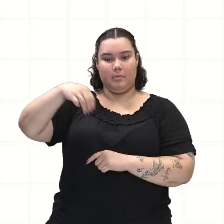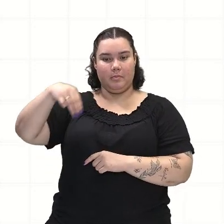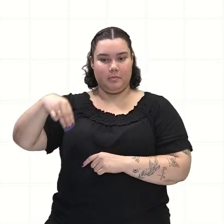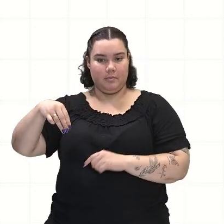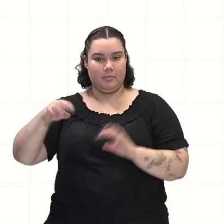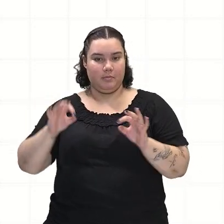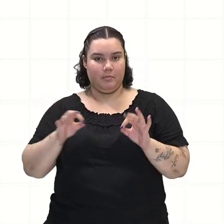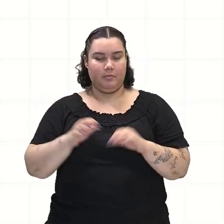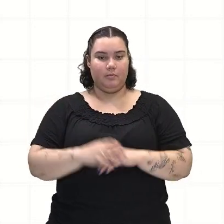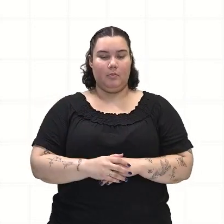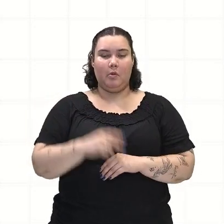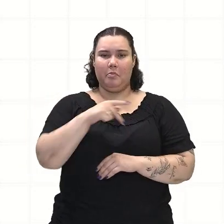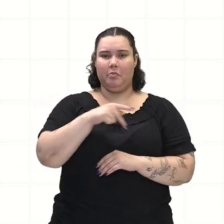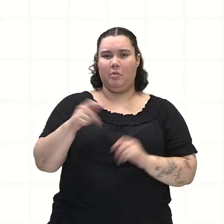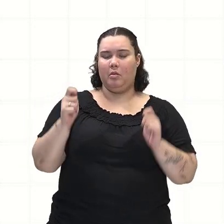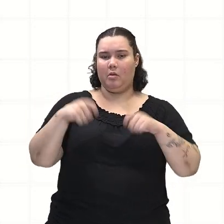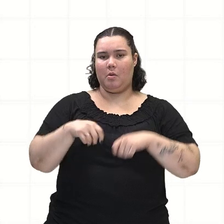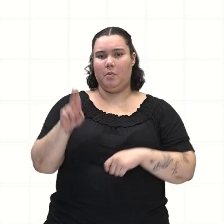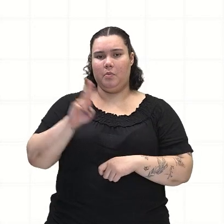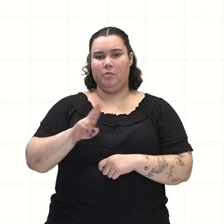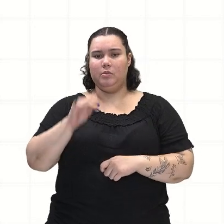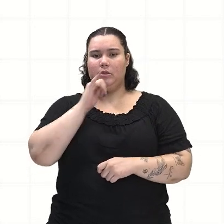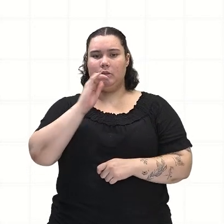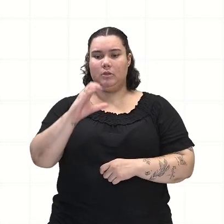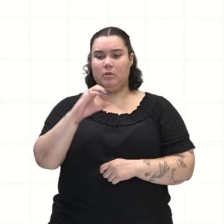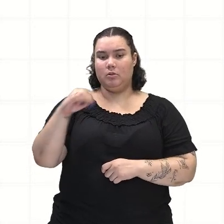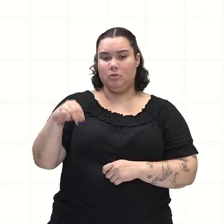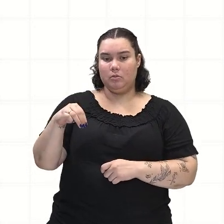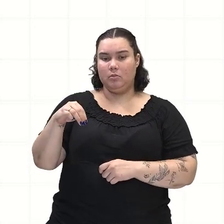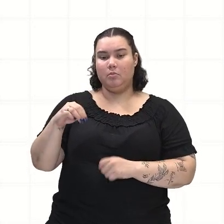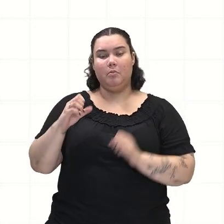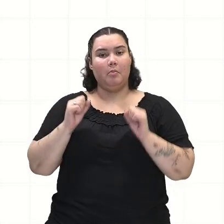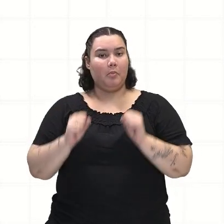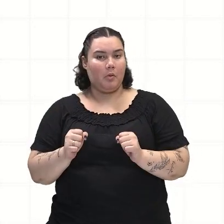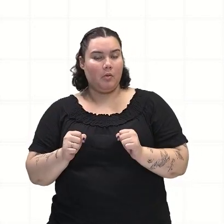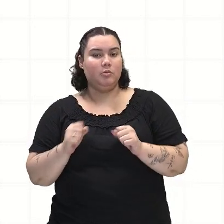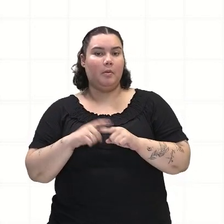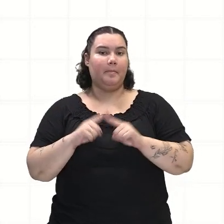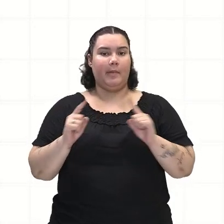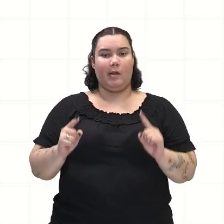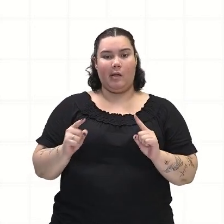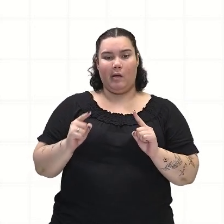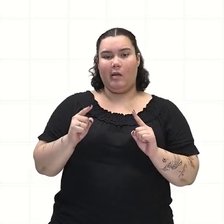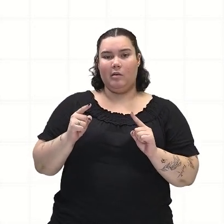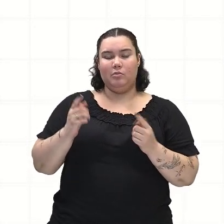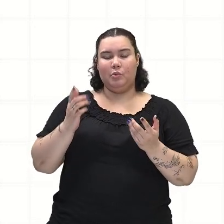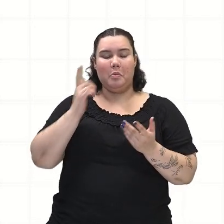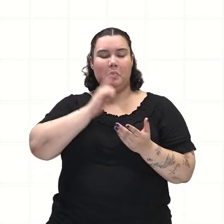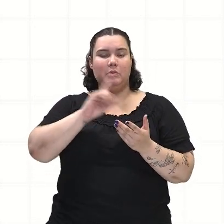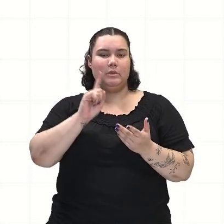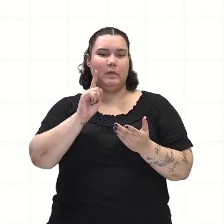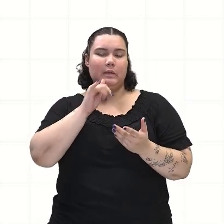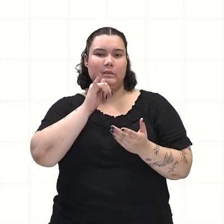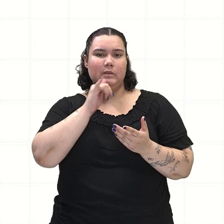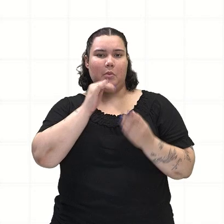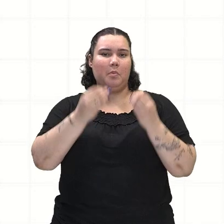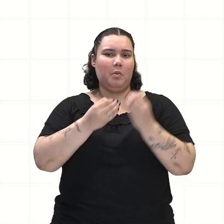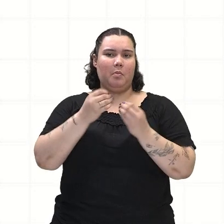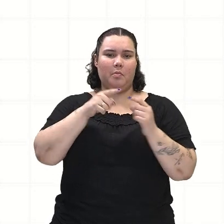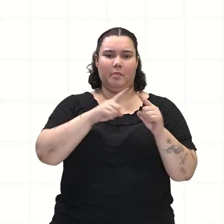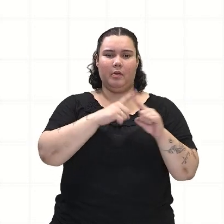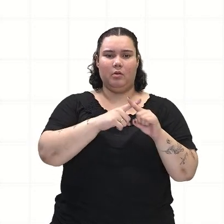unidades. Professor, poderia ter uma unidade em centímetro? Poderia, mas não ia fazer muito sentido, né? Imagina